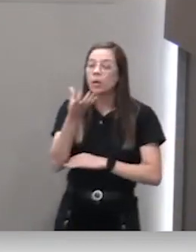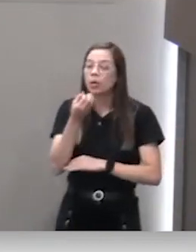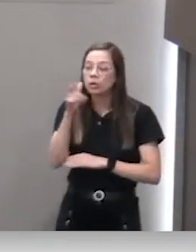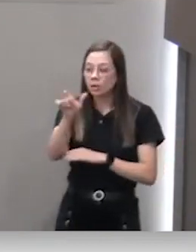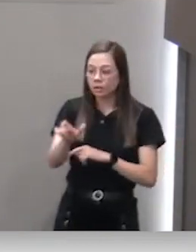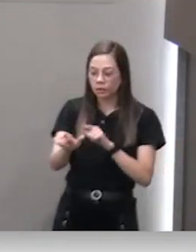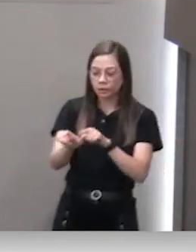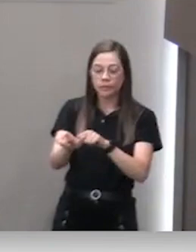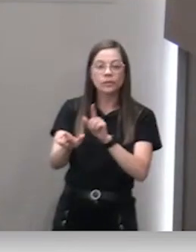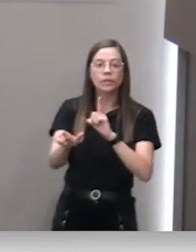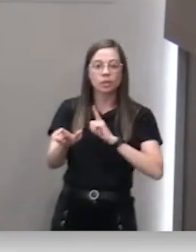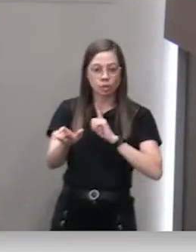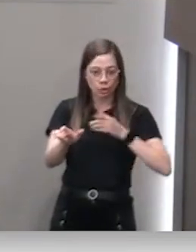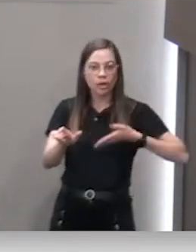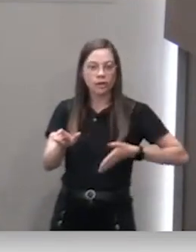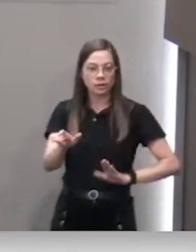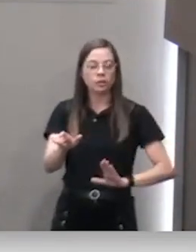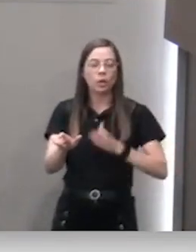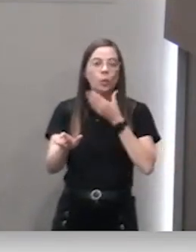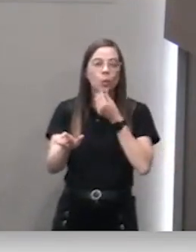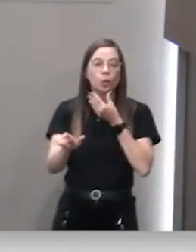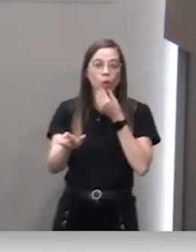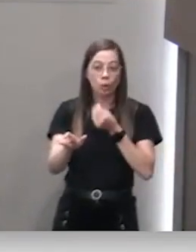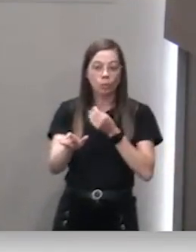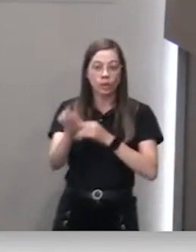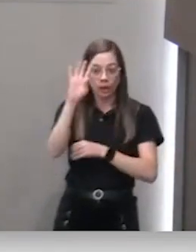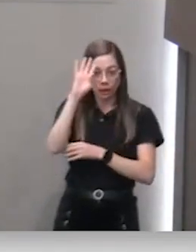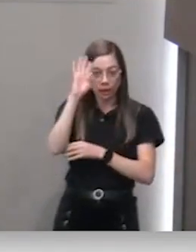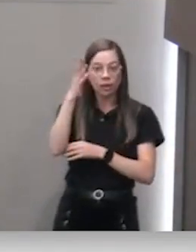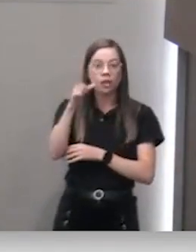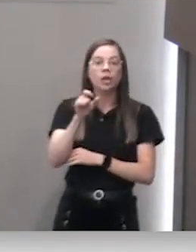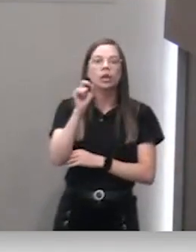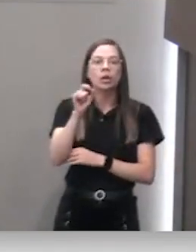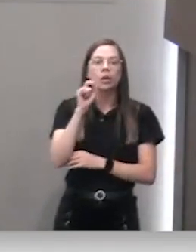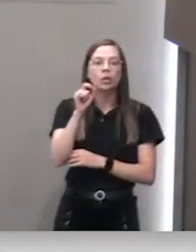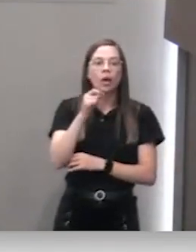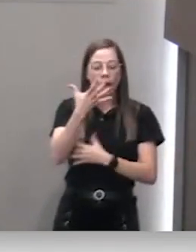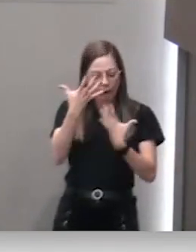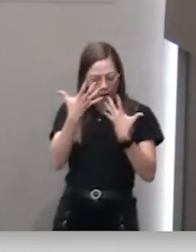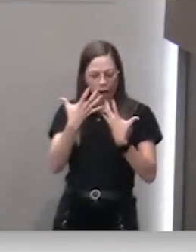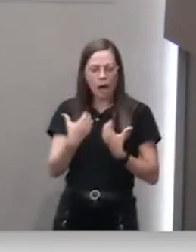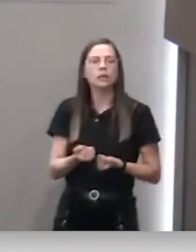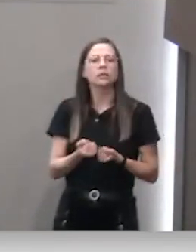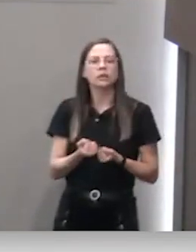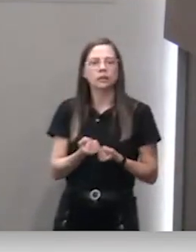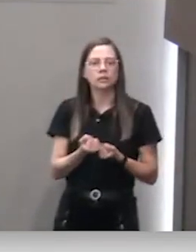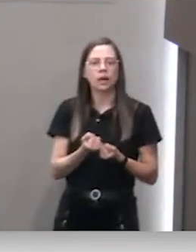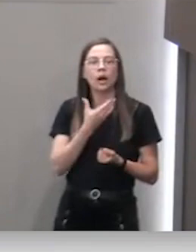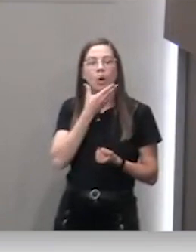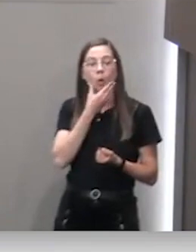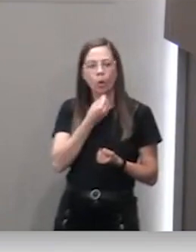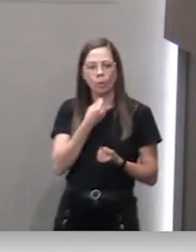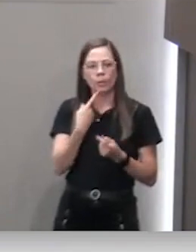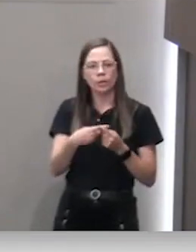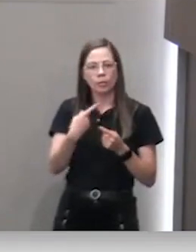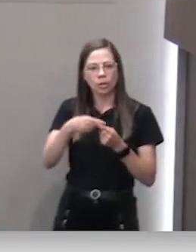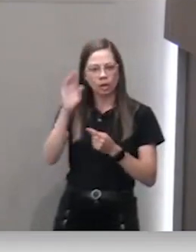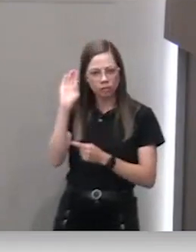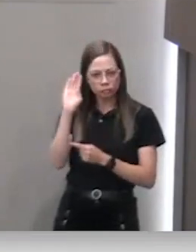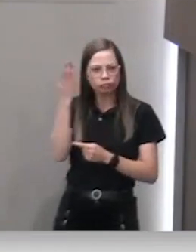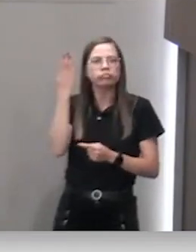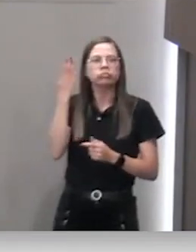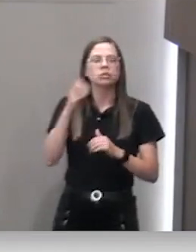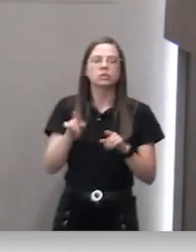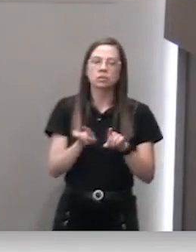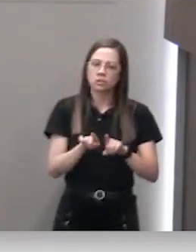ele tinha nascido homem. E ele resolveu, então, se tornar homem, porque ele foi enganado. E ele disse